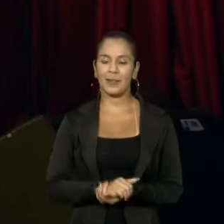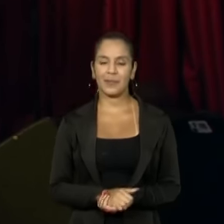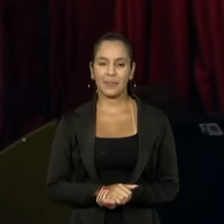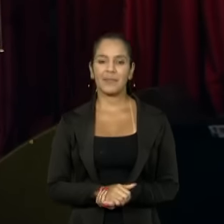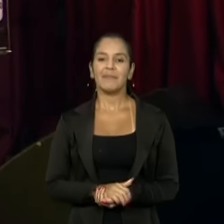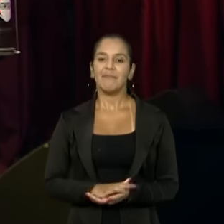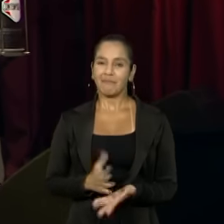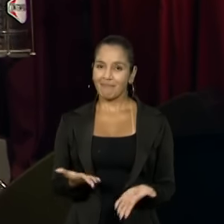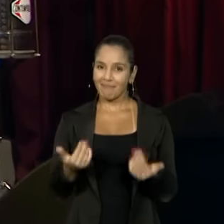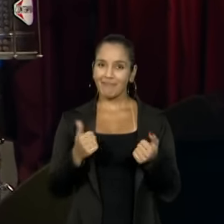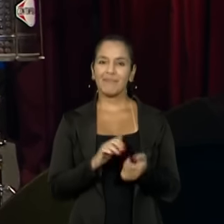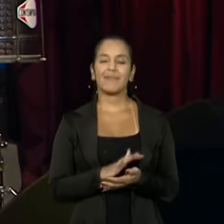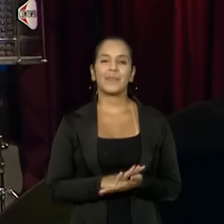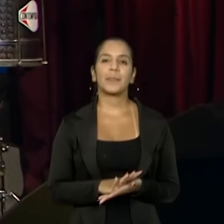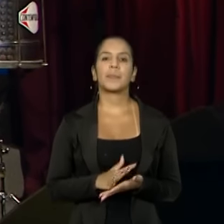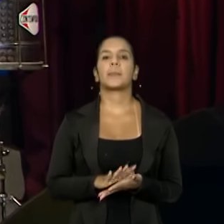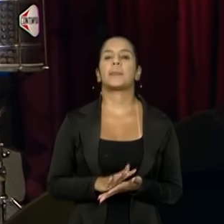Simbora.